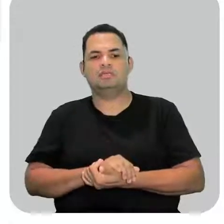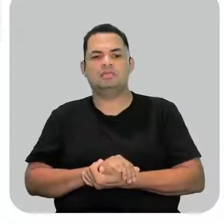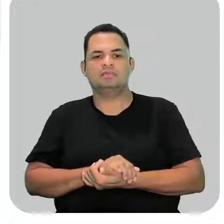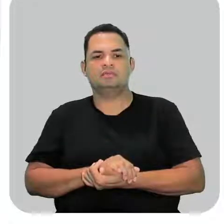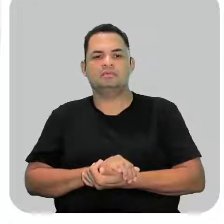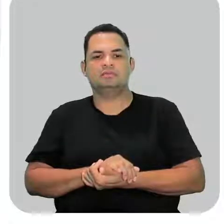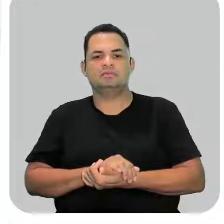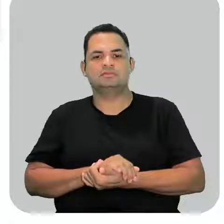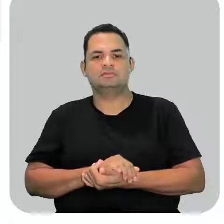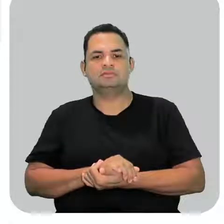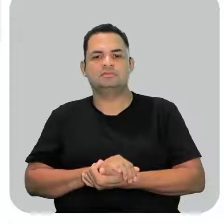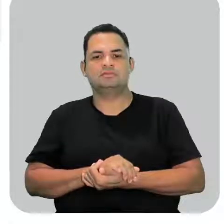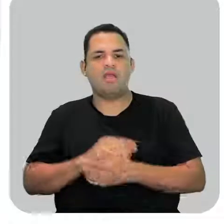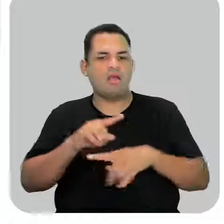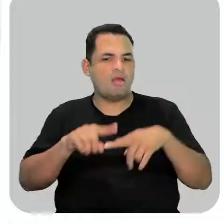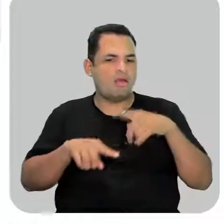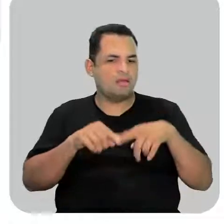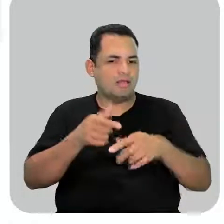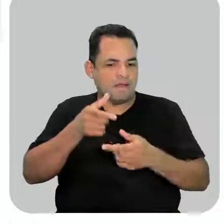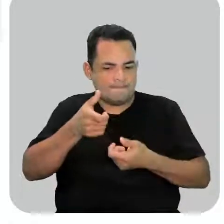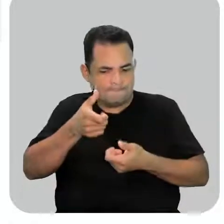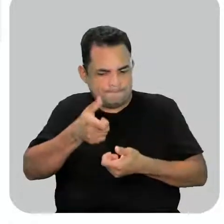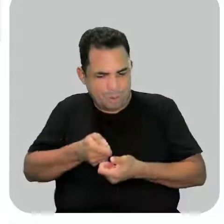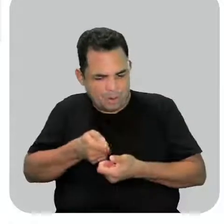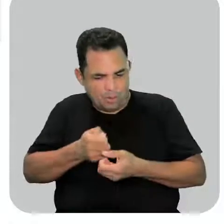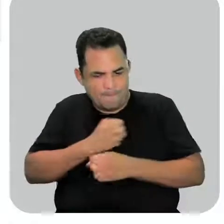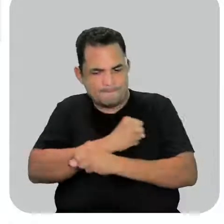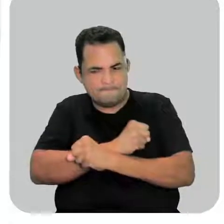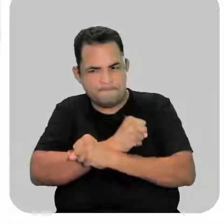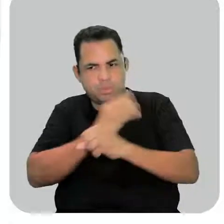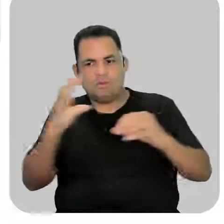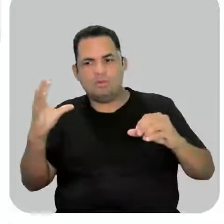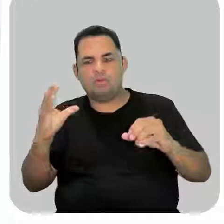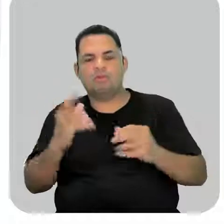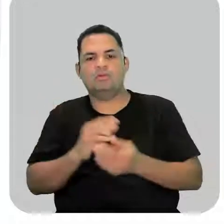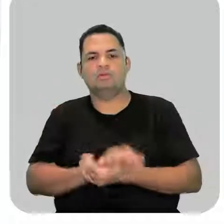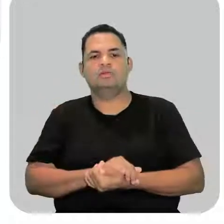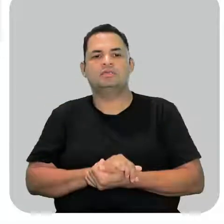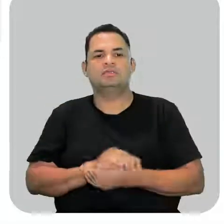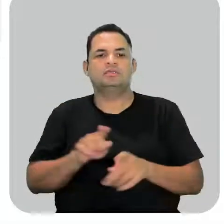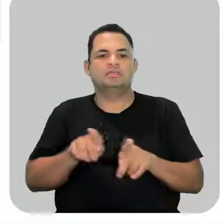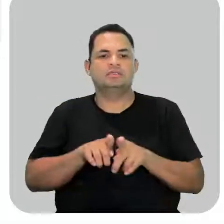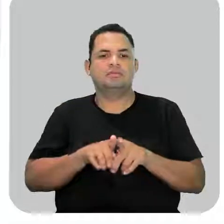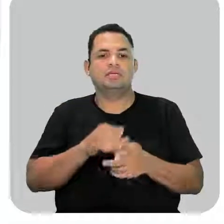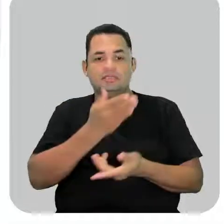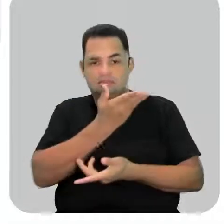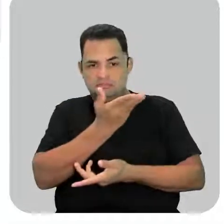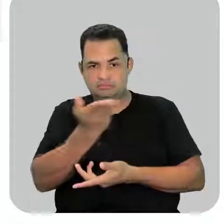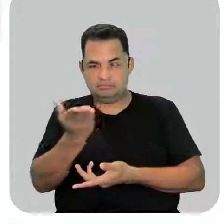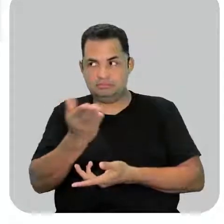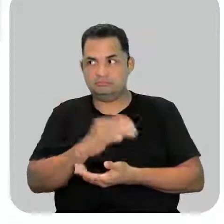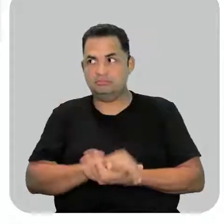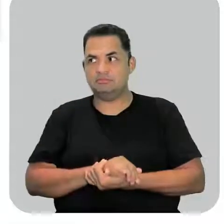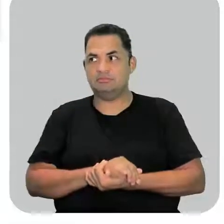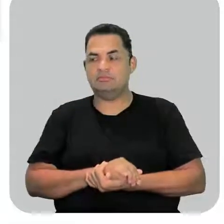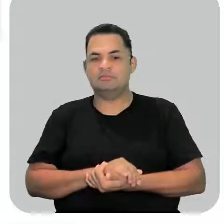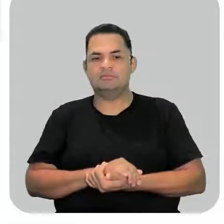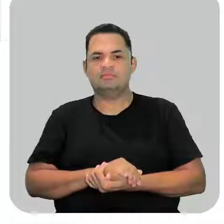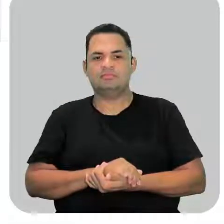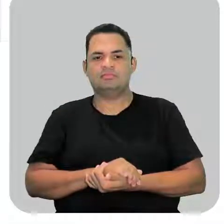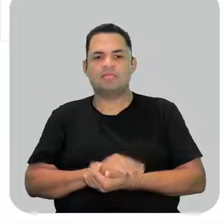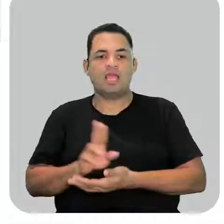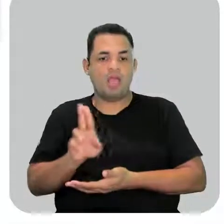TNT naquele dispositivo que ativa a dinamite. Pois é esse nitro composto mesmo que você está pensando. Ele